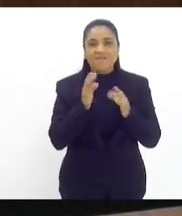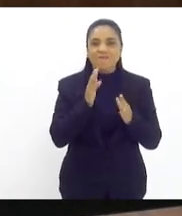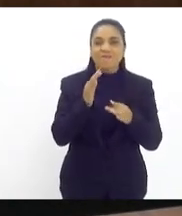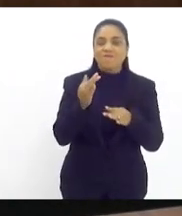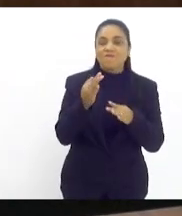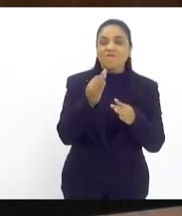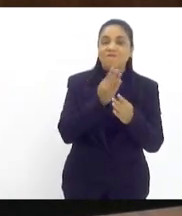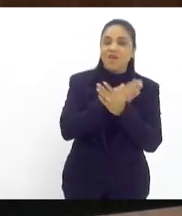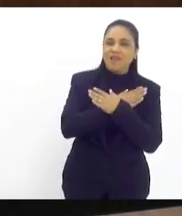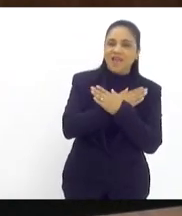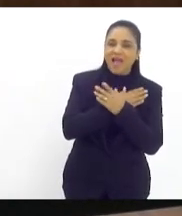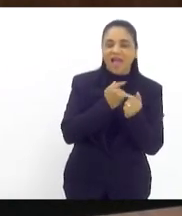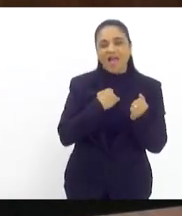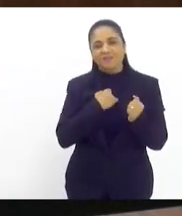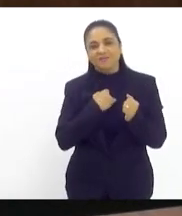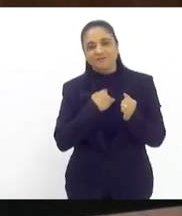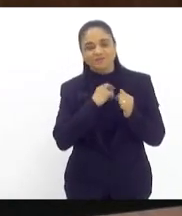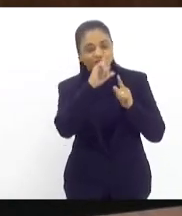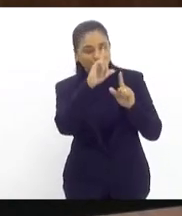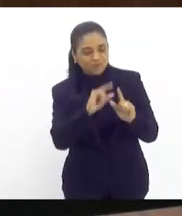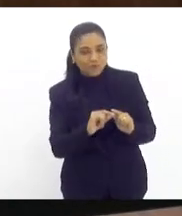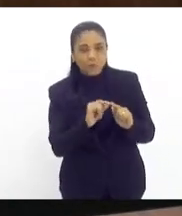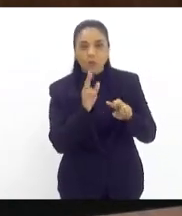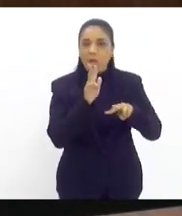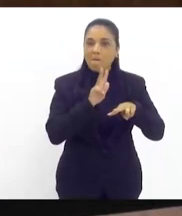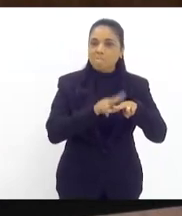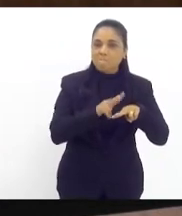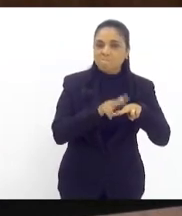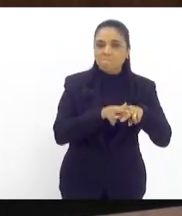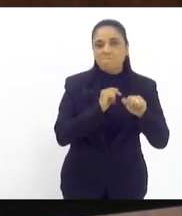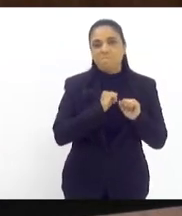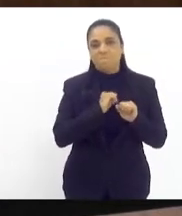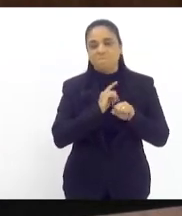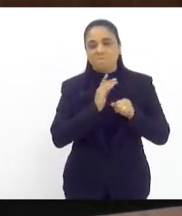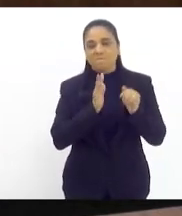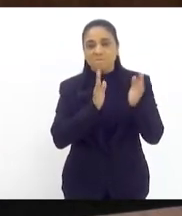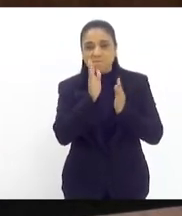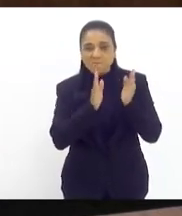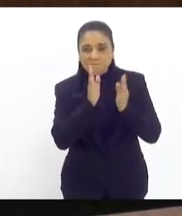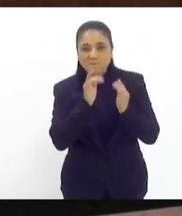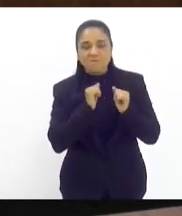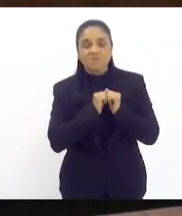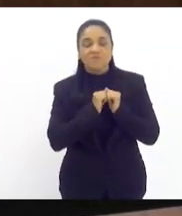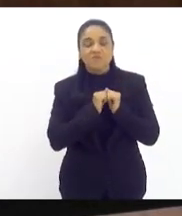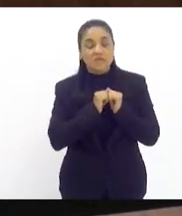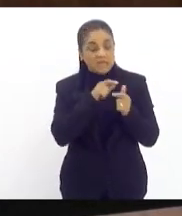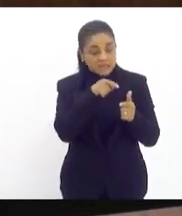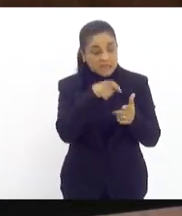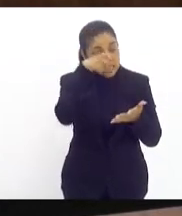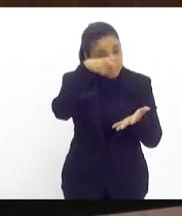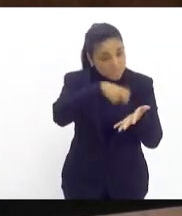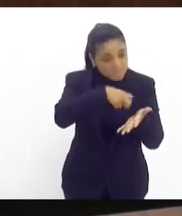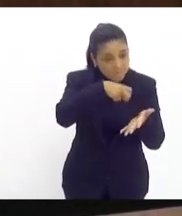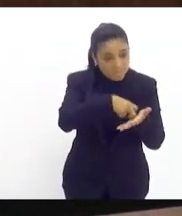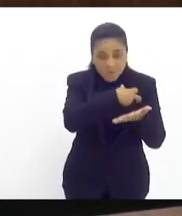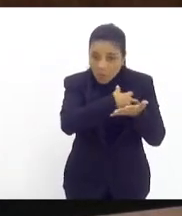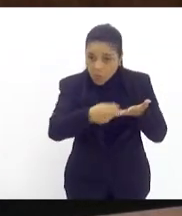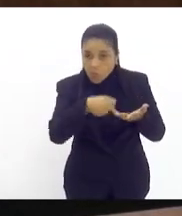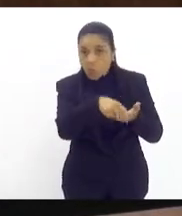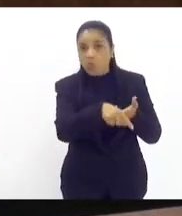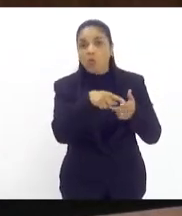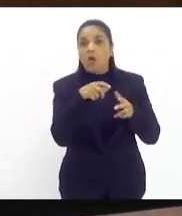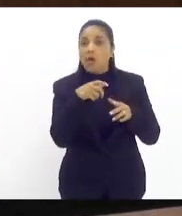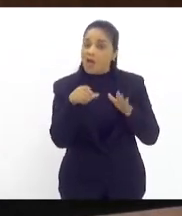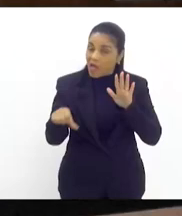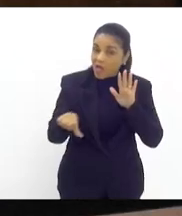pena a gente quer que o preso pague pelo seu crime de acordo com as leis vigentes em nosso